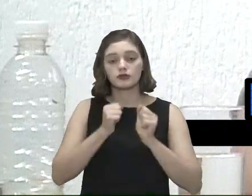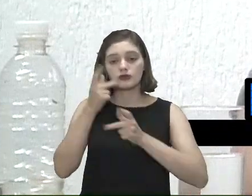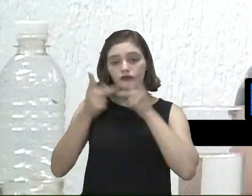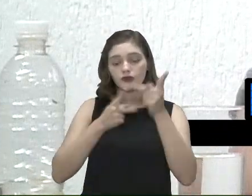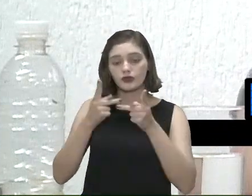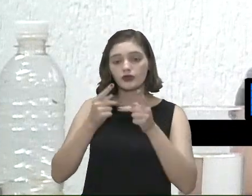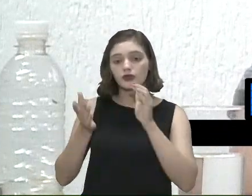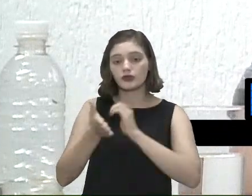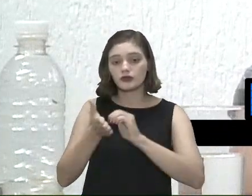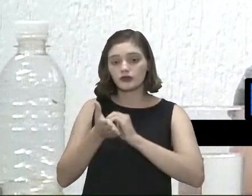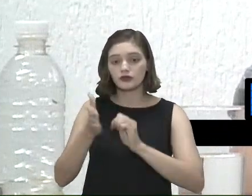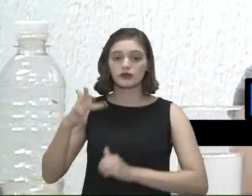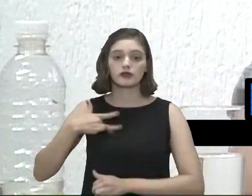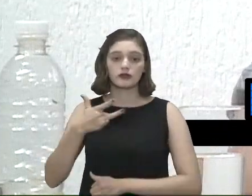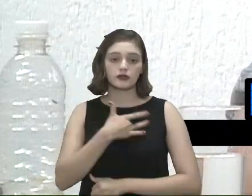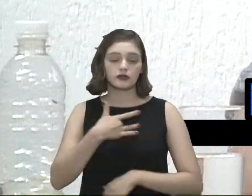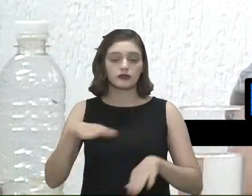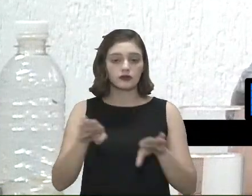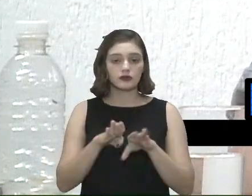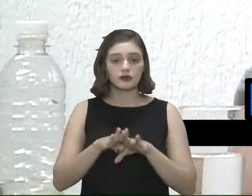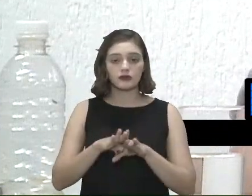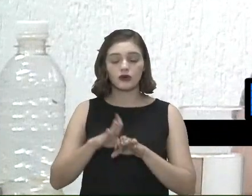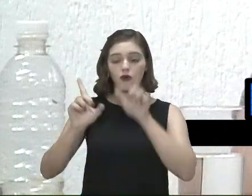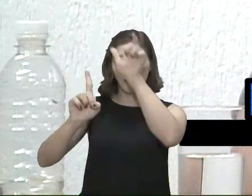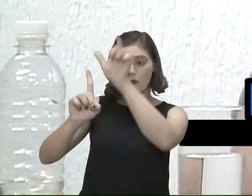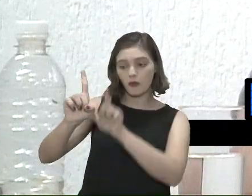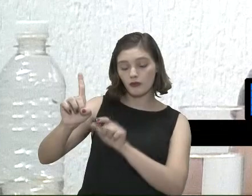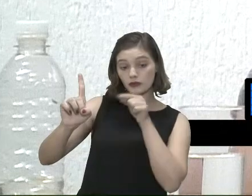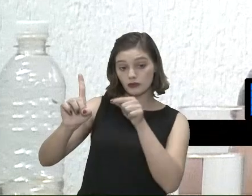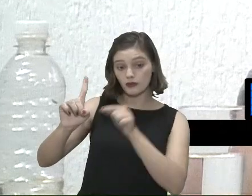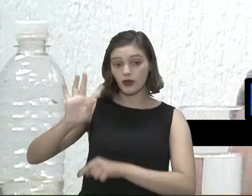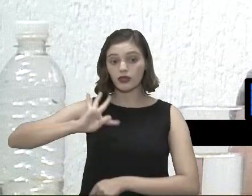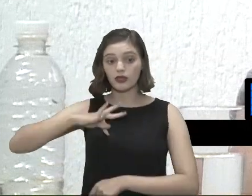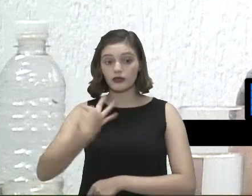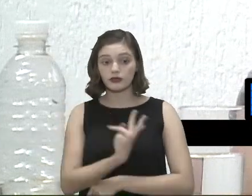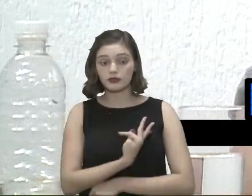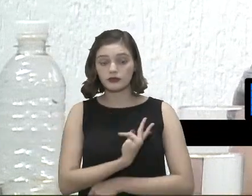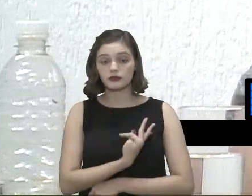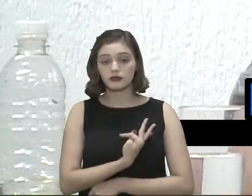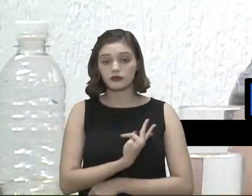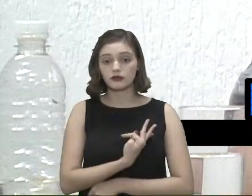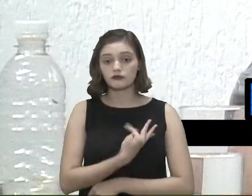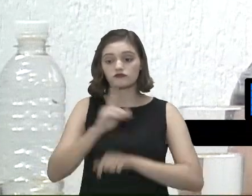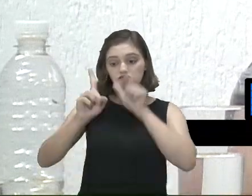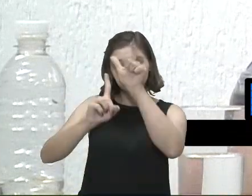atendimento na Secretaria de Saúde. Uma pessoa trans... ela é uma